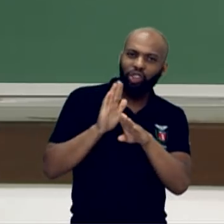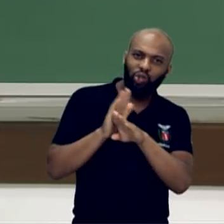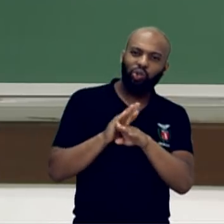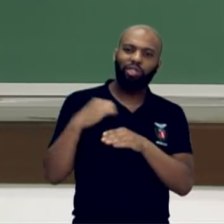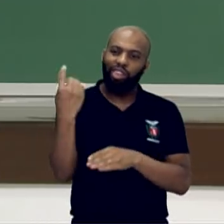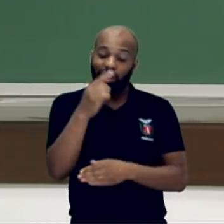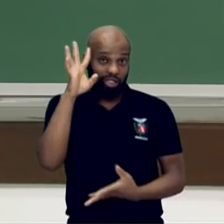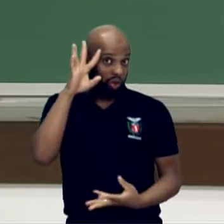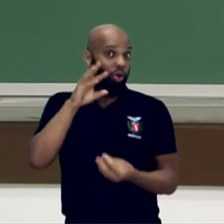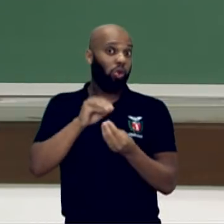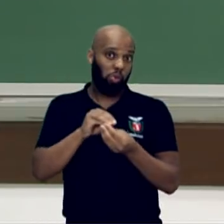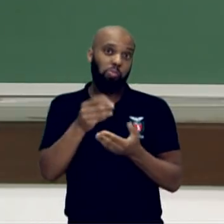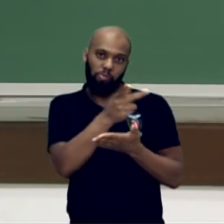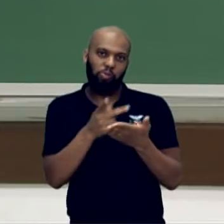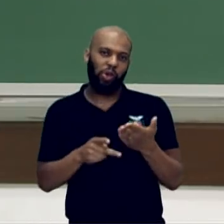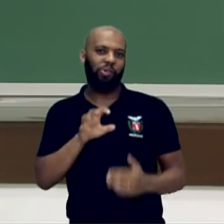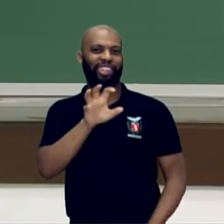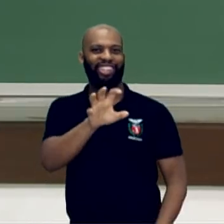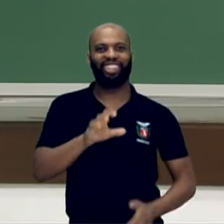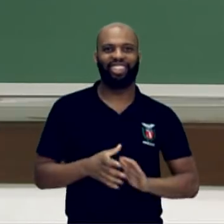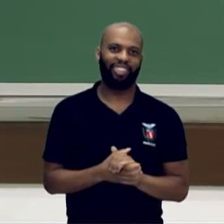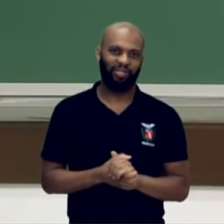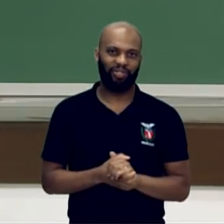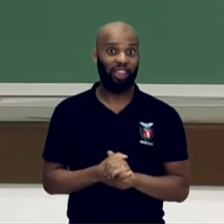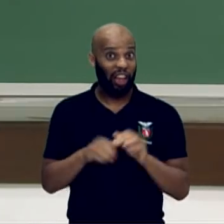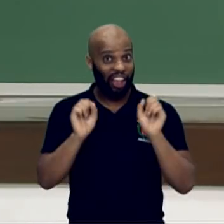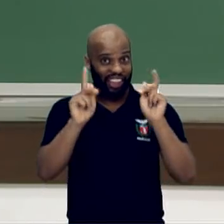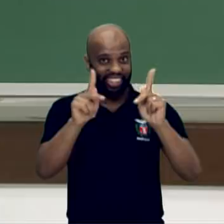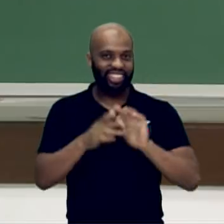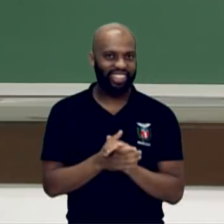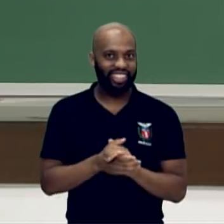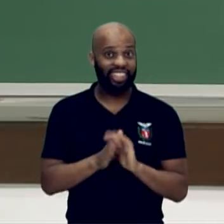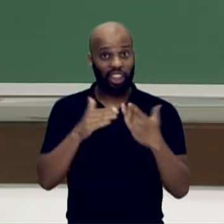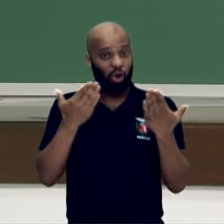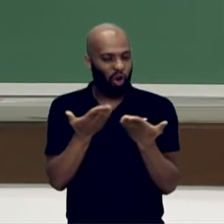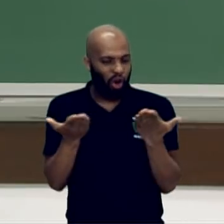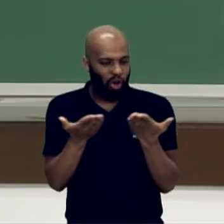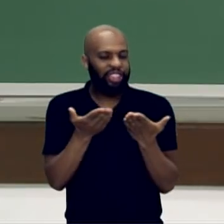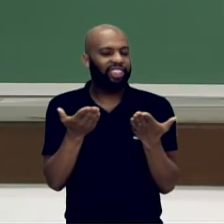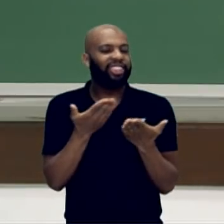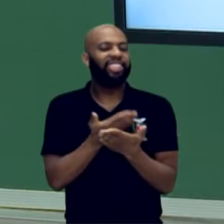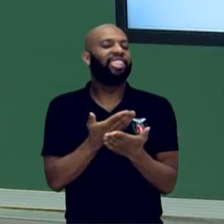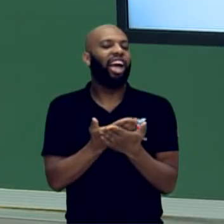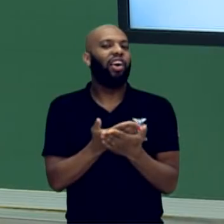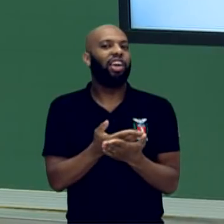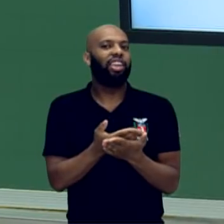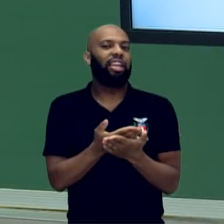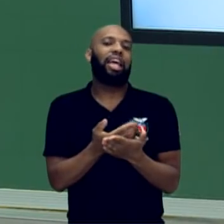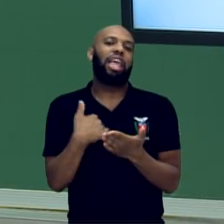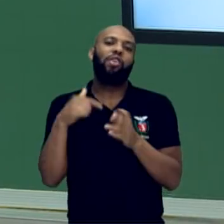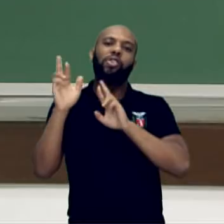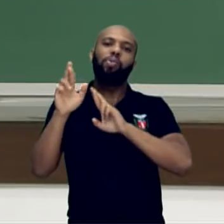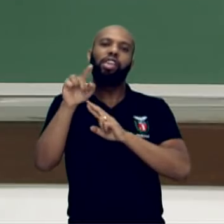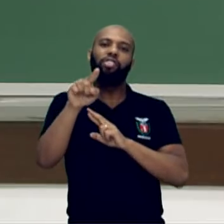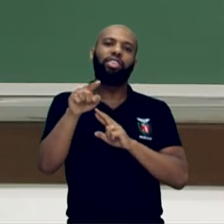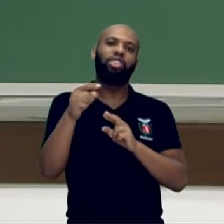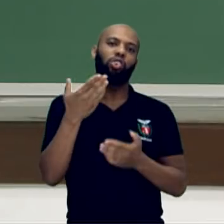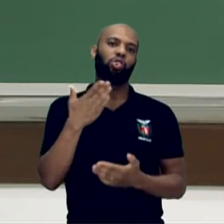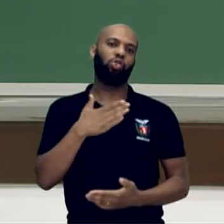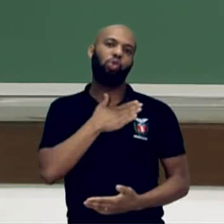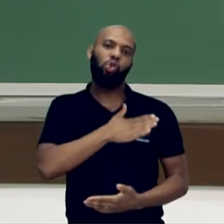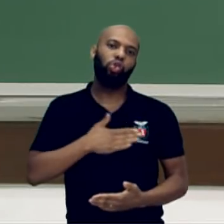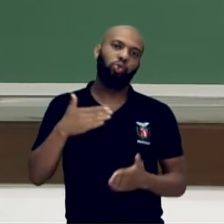que nós compreendamos esses tipos de poemas. Tudo bem? Essa foi a nossa aula. Espero que vocês tenham gostado e até